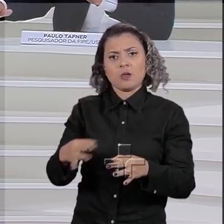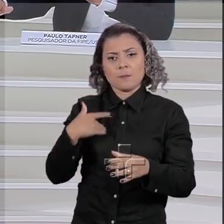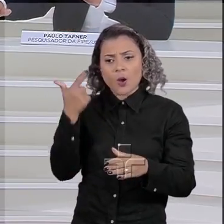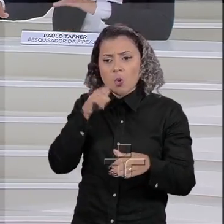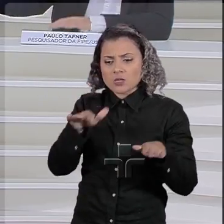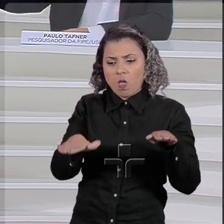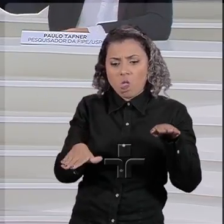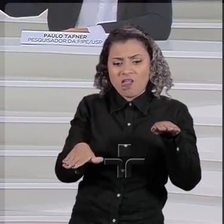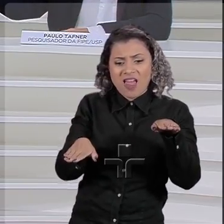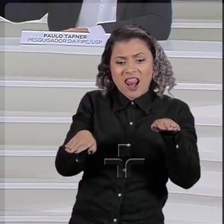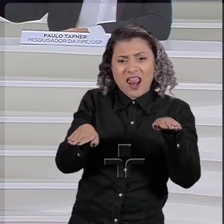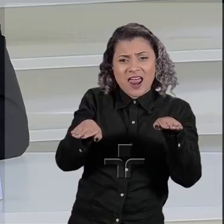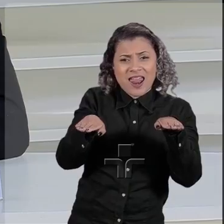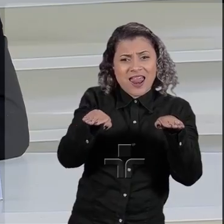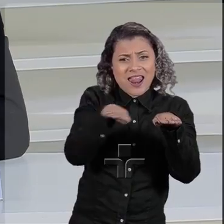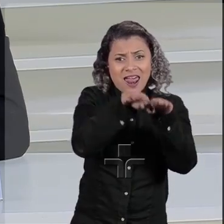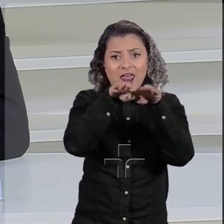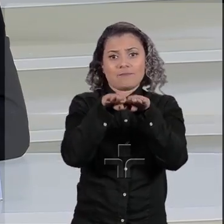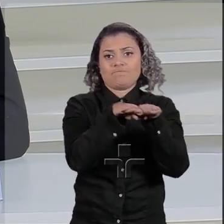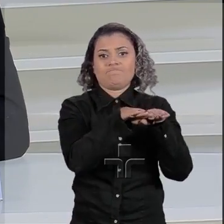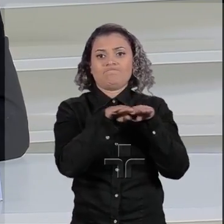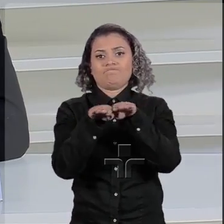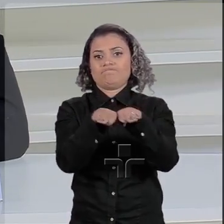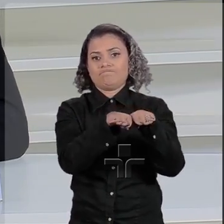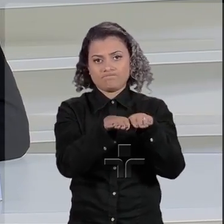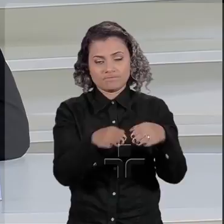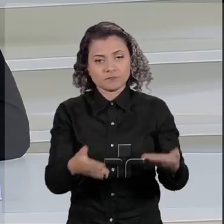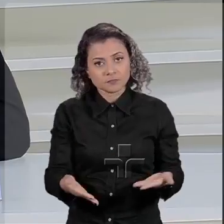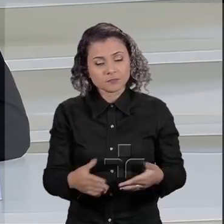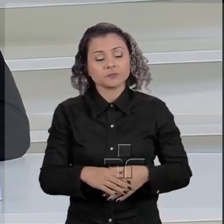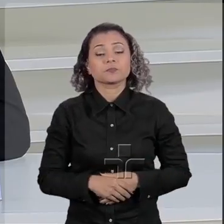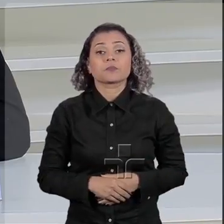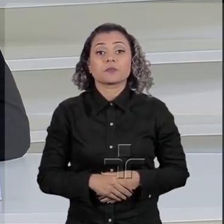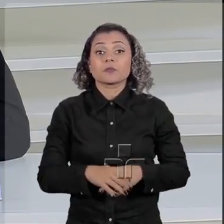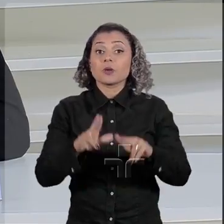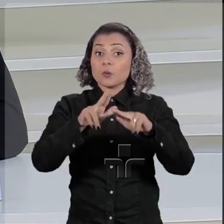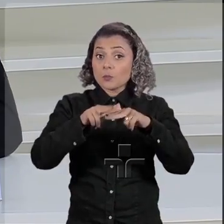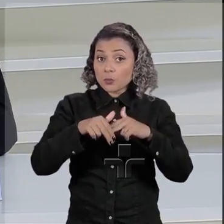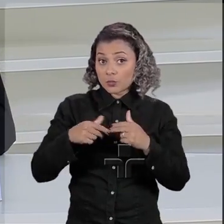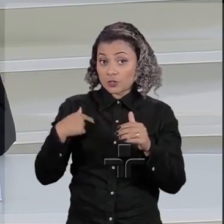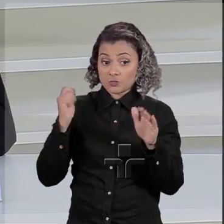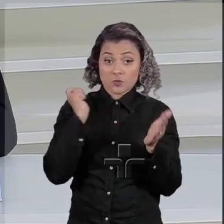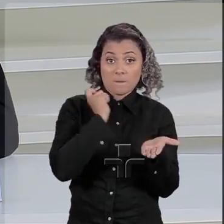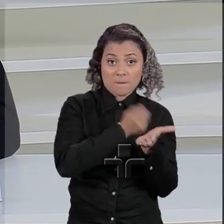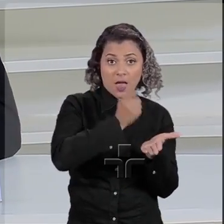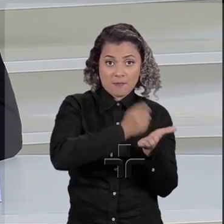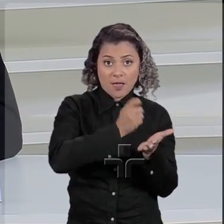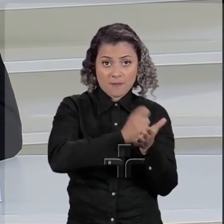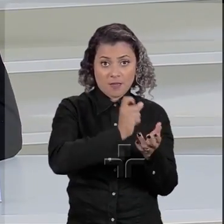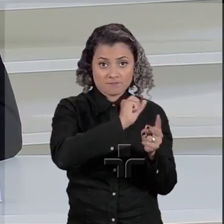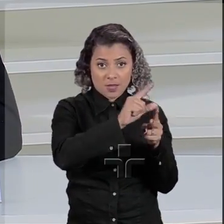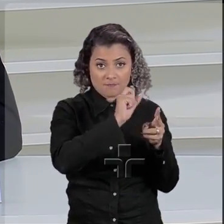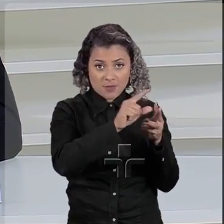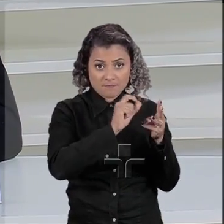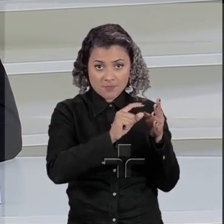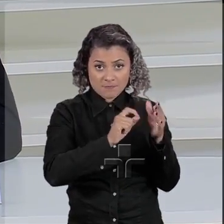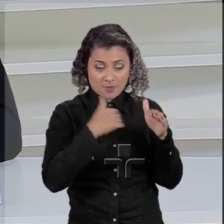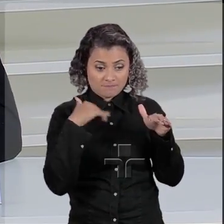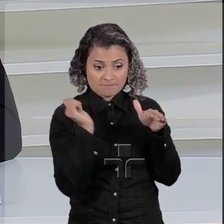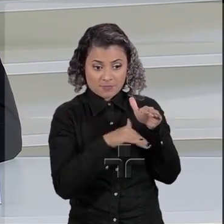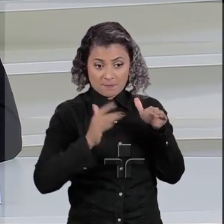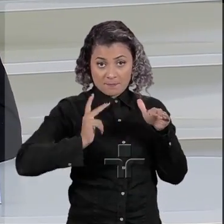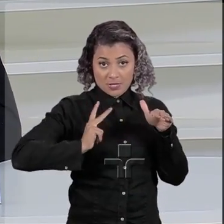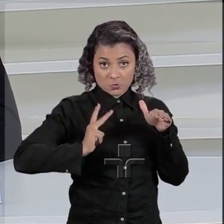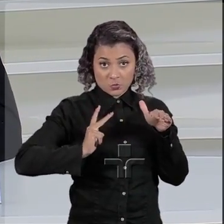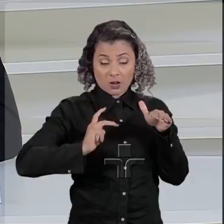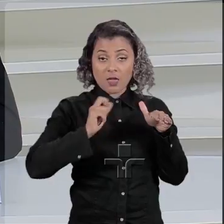um pouco. Nesse sentido, a capitalização ela é mais saudável, ela não tem